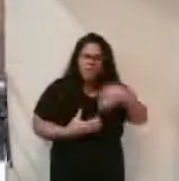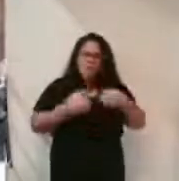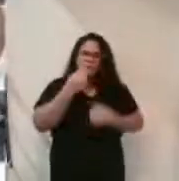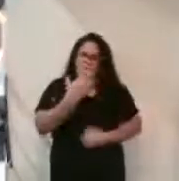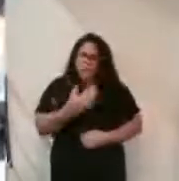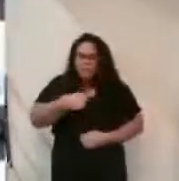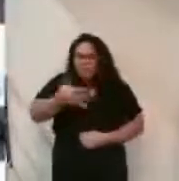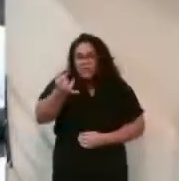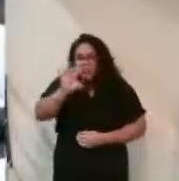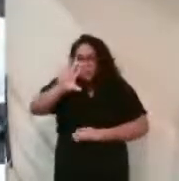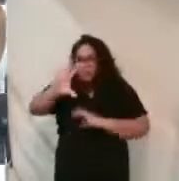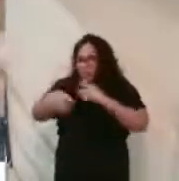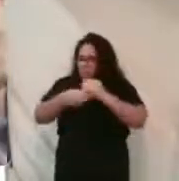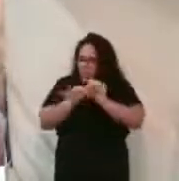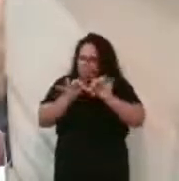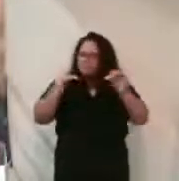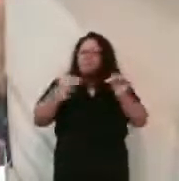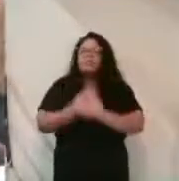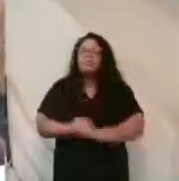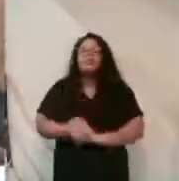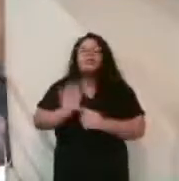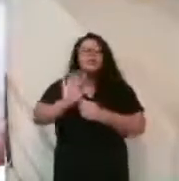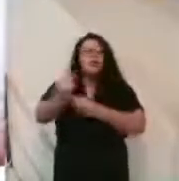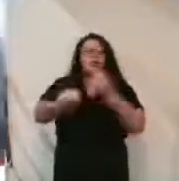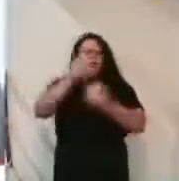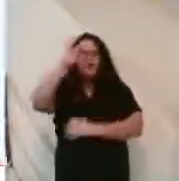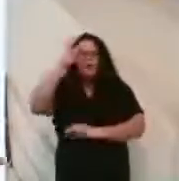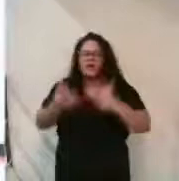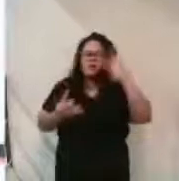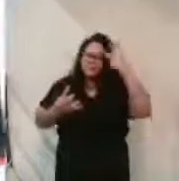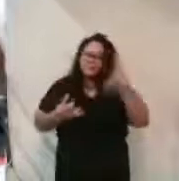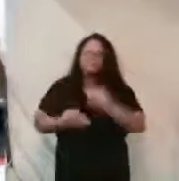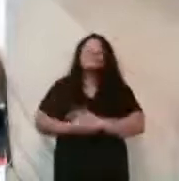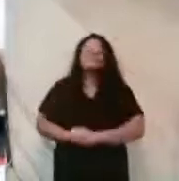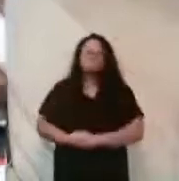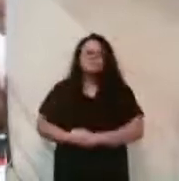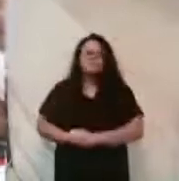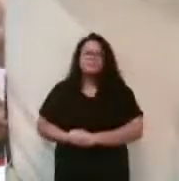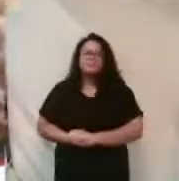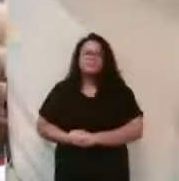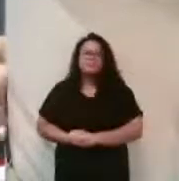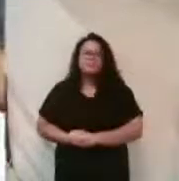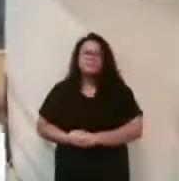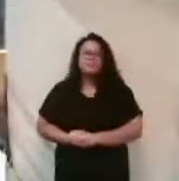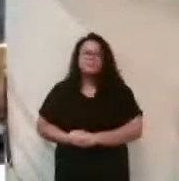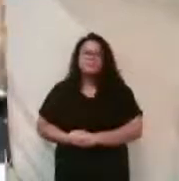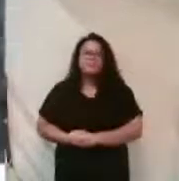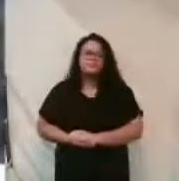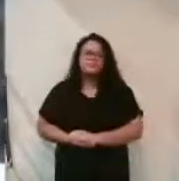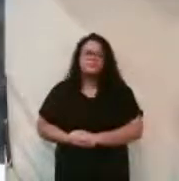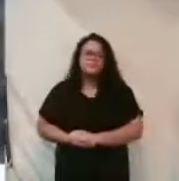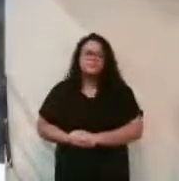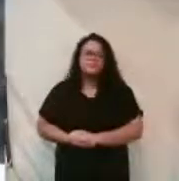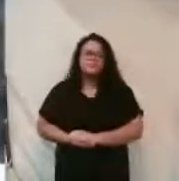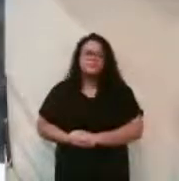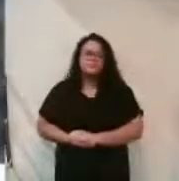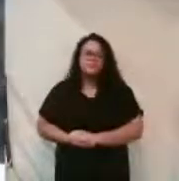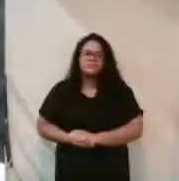do que Edilson colocou para esses resultados de emissões de carbono, para que a gente tente minimizá-los em relação a